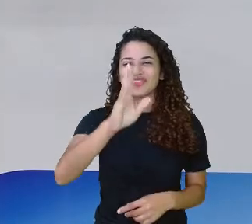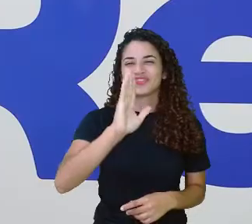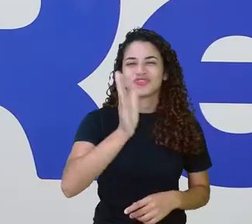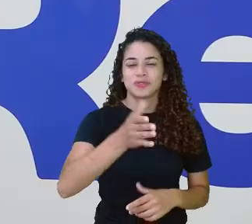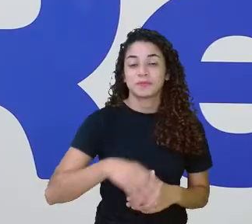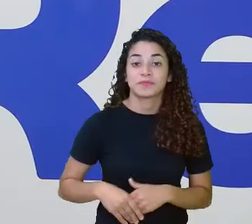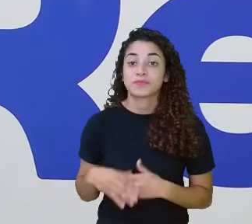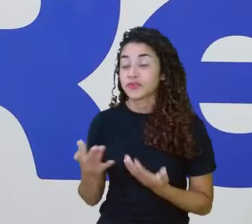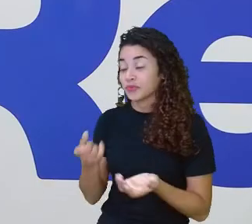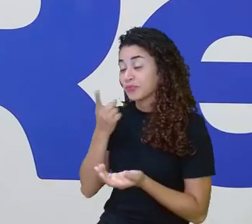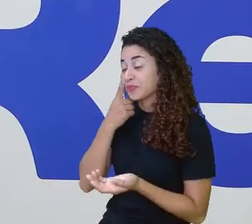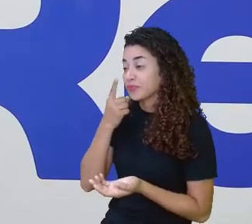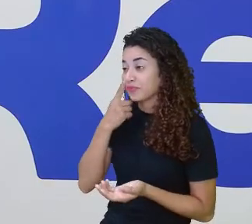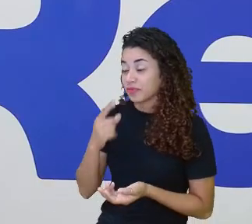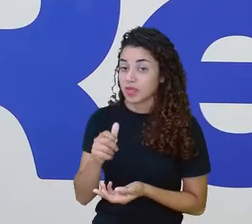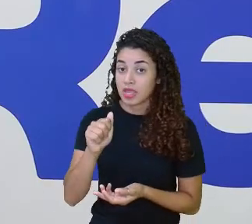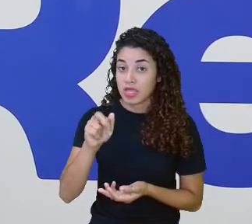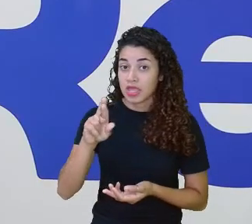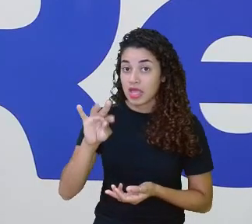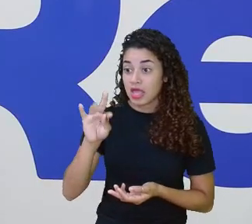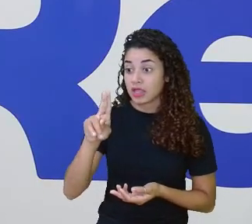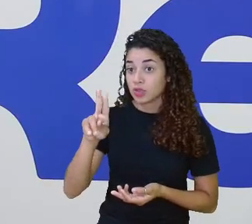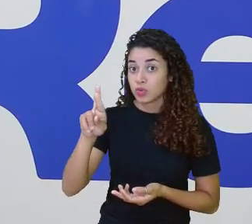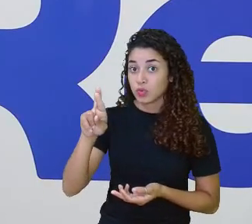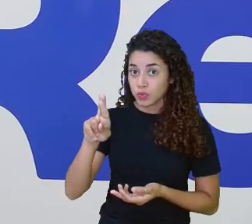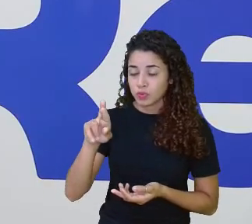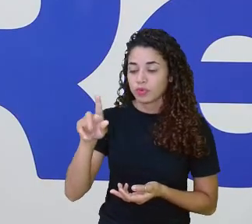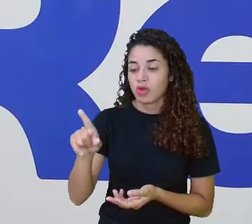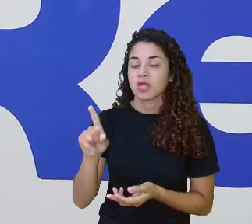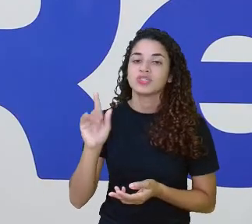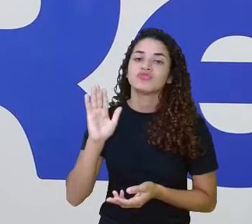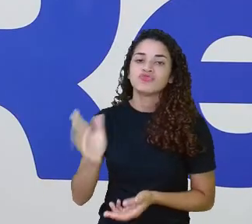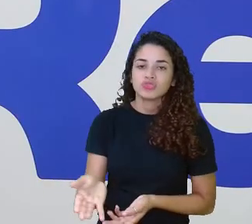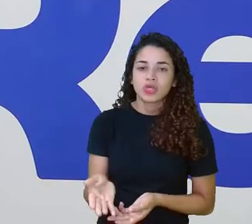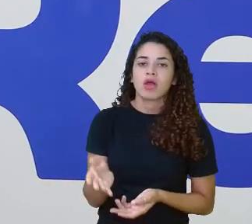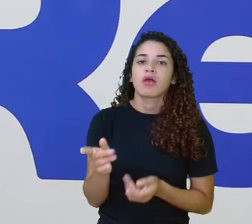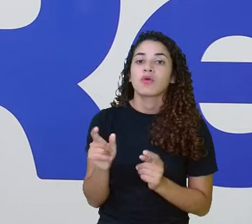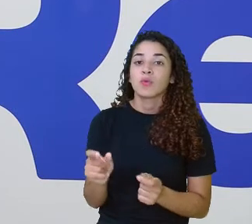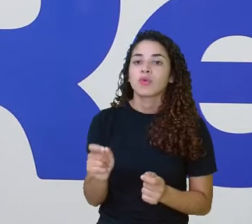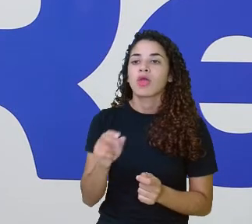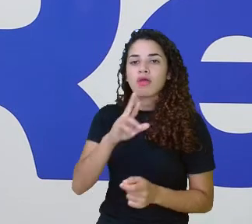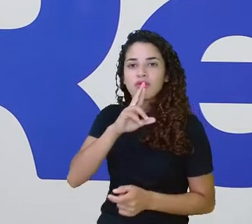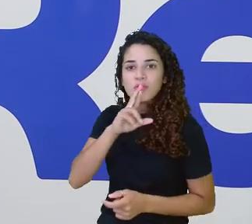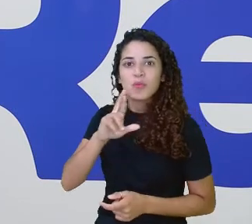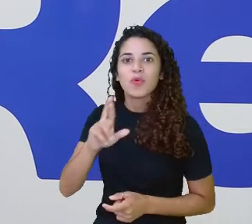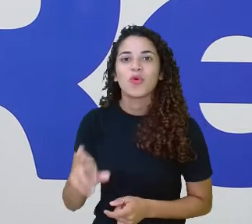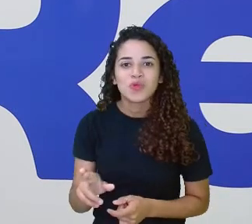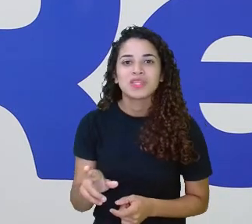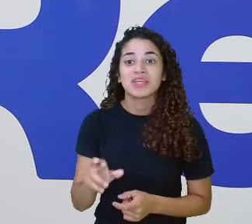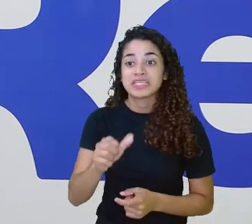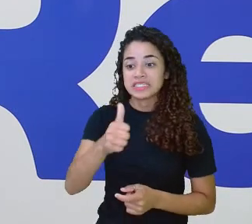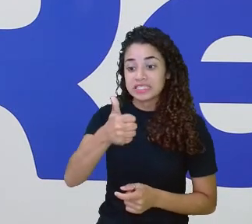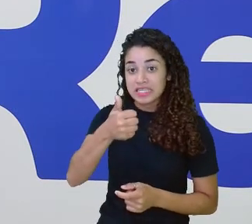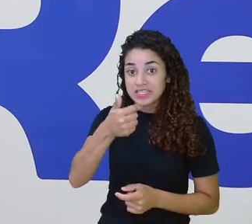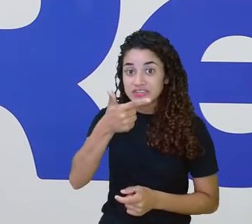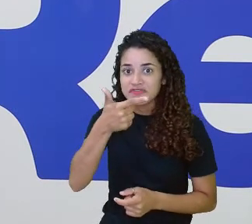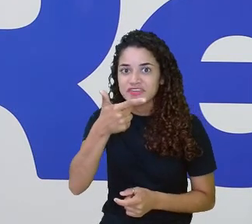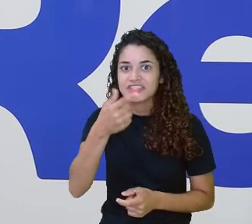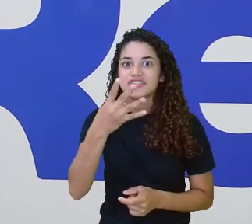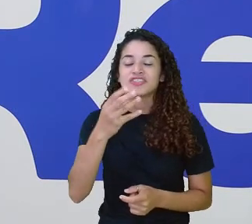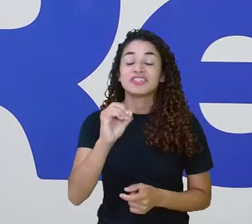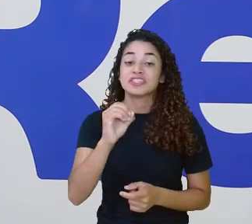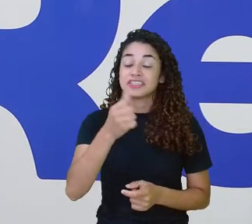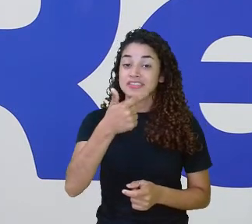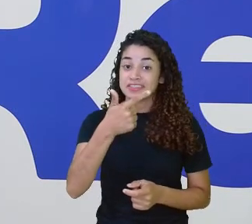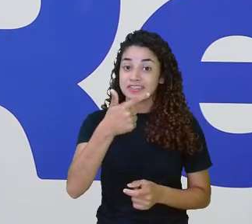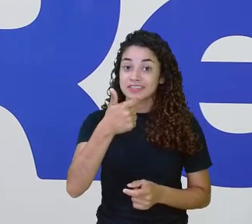Professora? Eu sei que o Arthur, viu, professora Kedma, já chegou aqui dando a resposta de 120 livros.